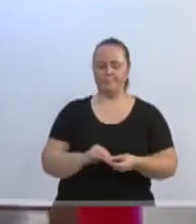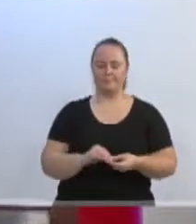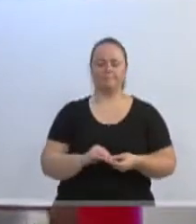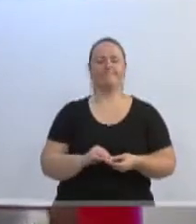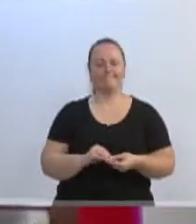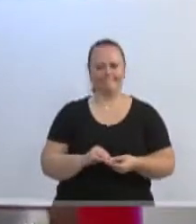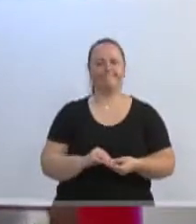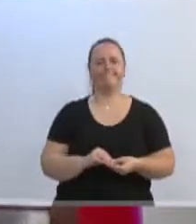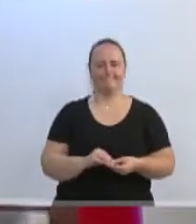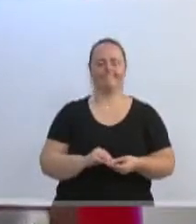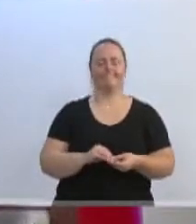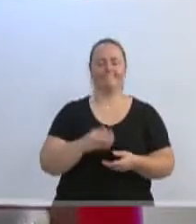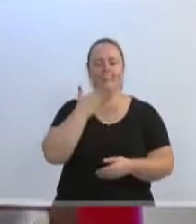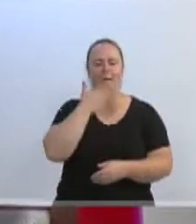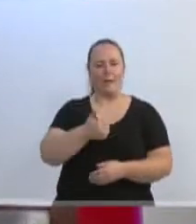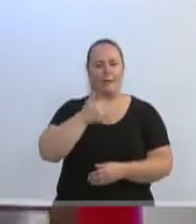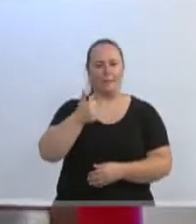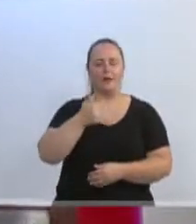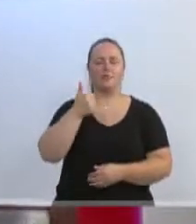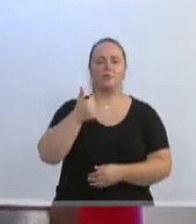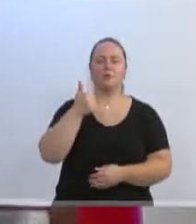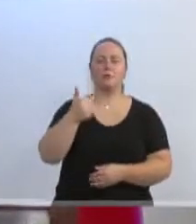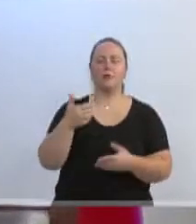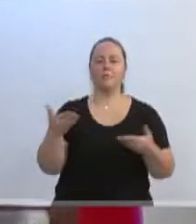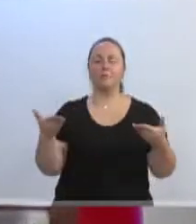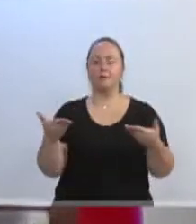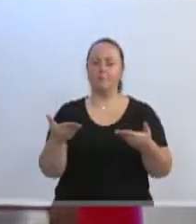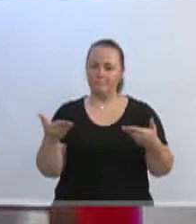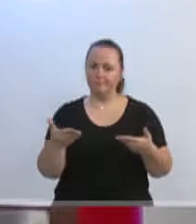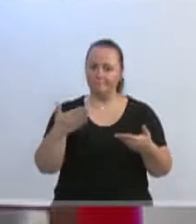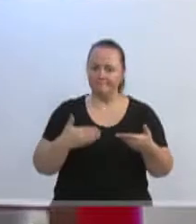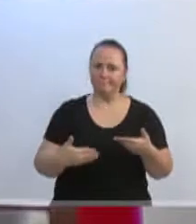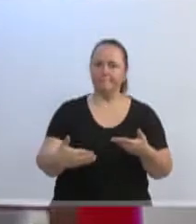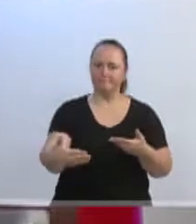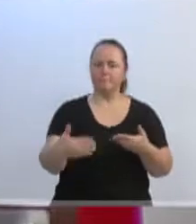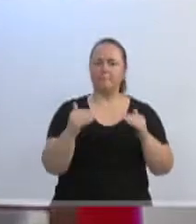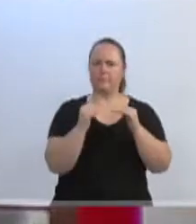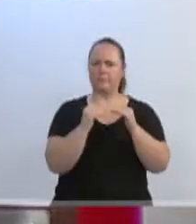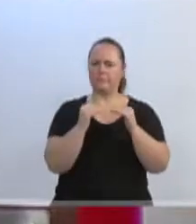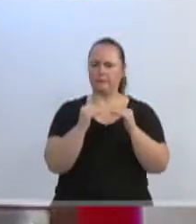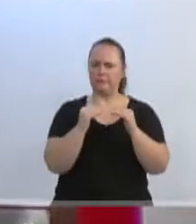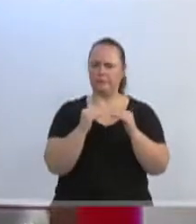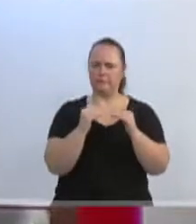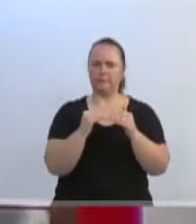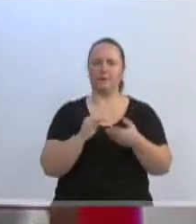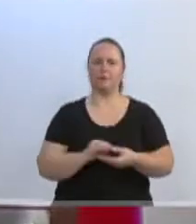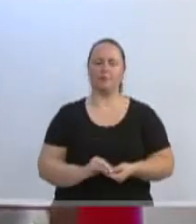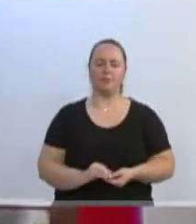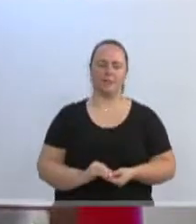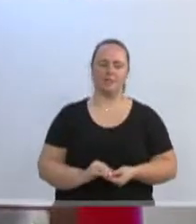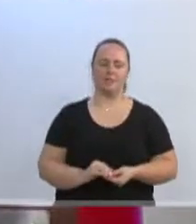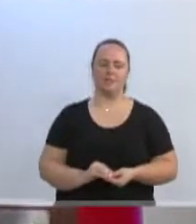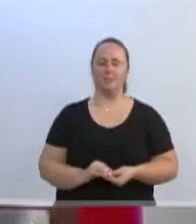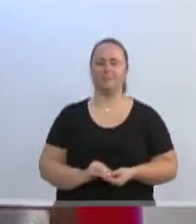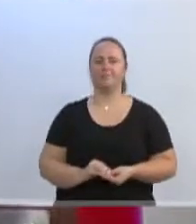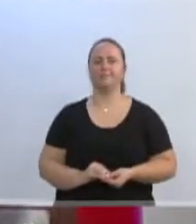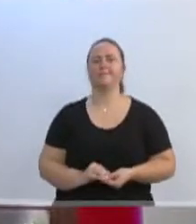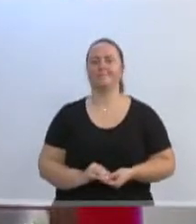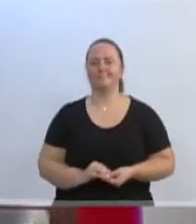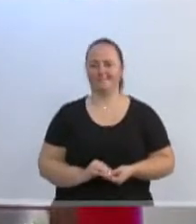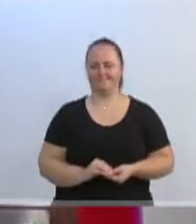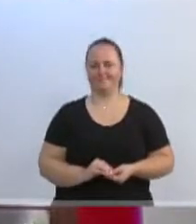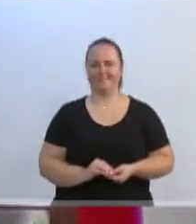melhorar na nossa cidade, né? Eu também concordo, Silvio Zimmermann, no que diz respeito a trazer as pessoas para o transporte